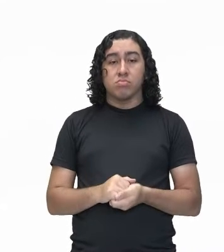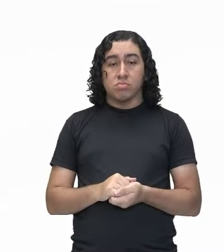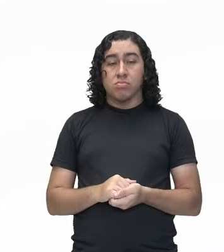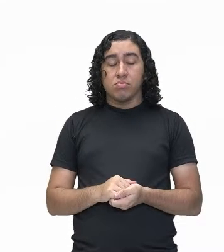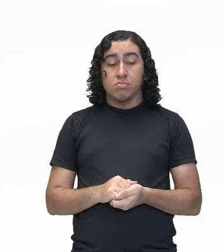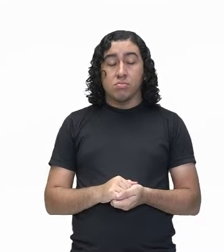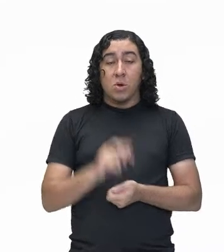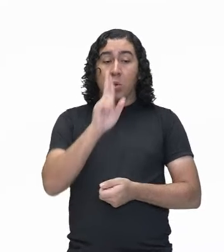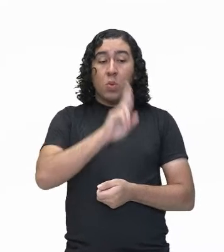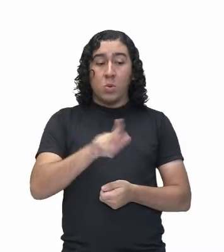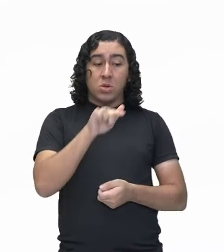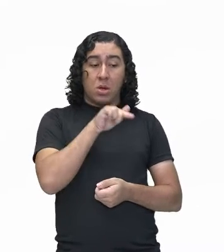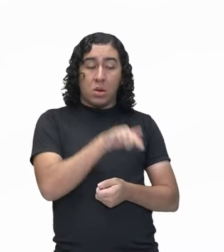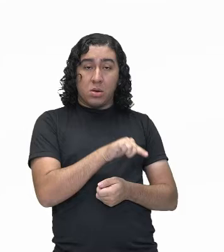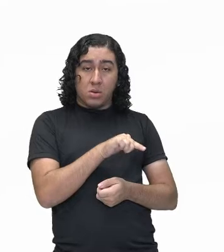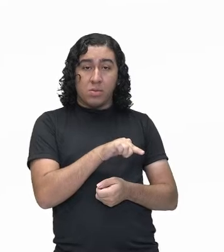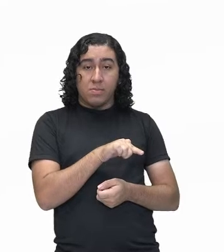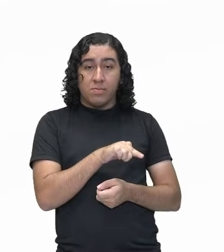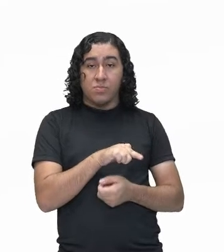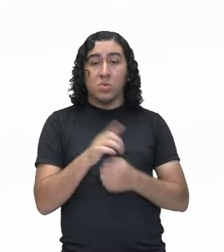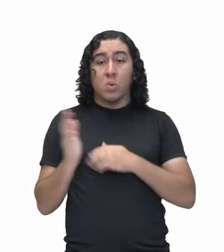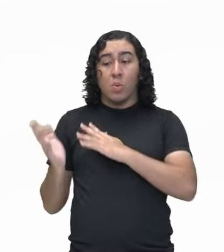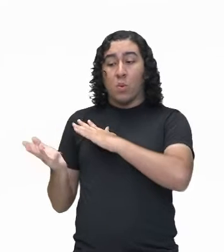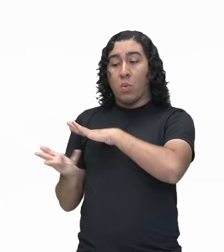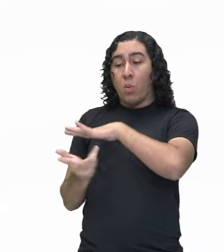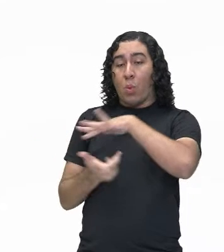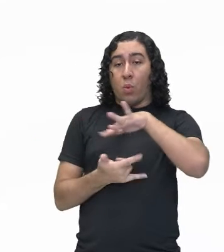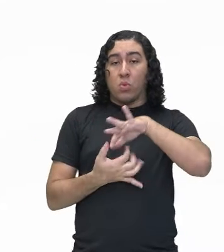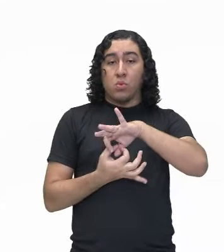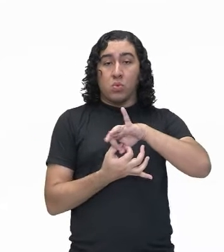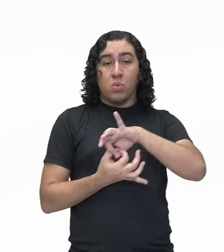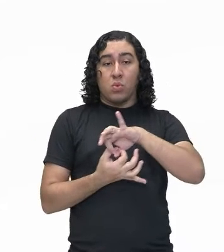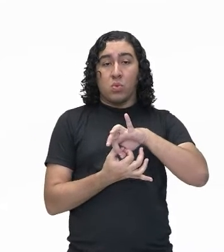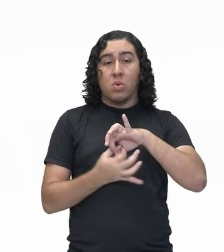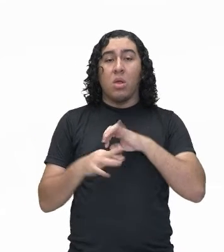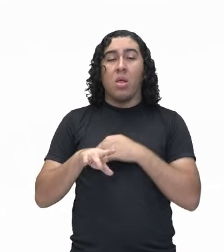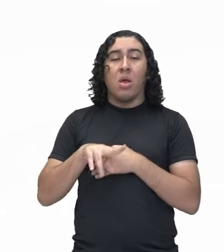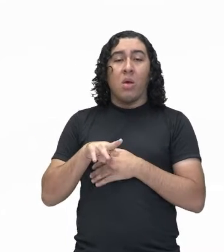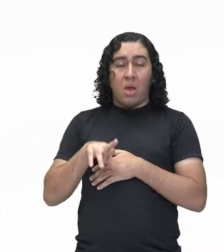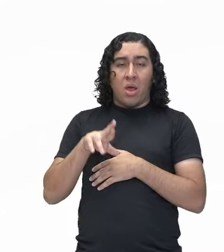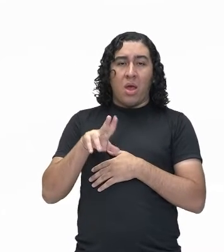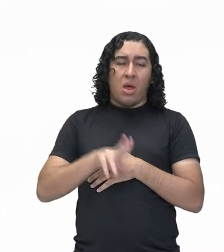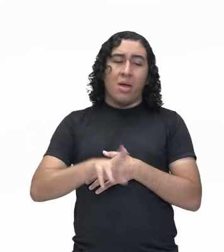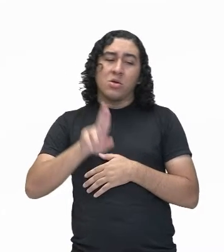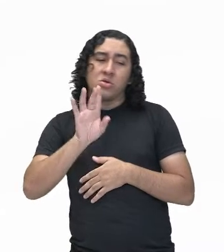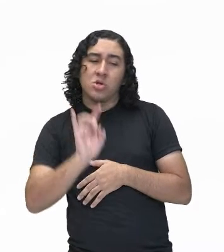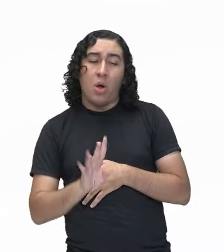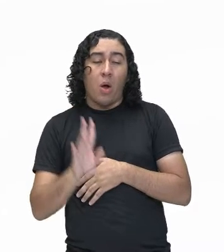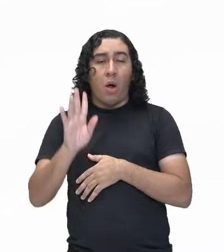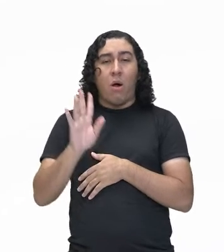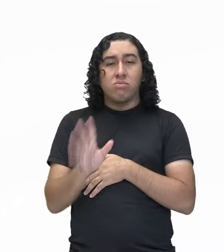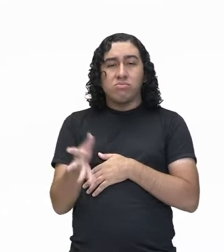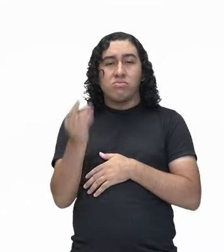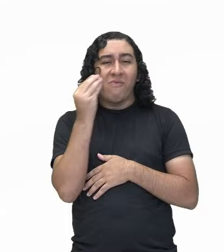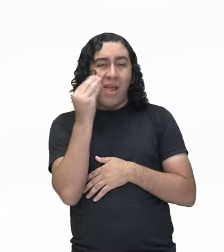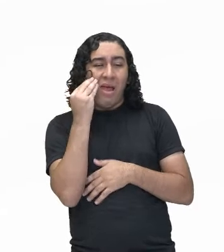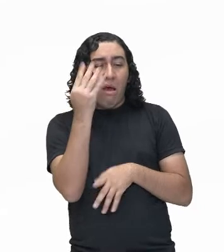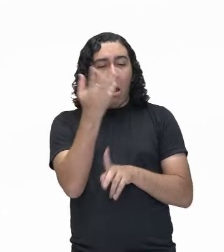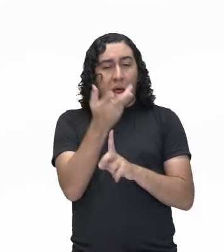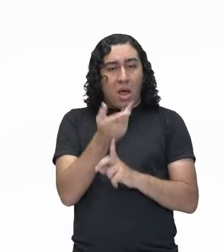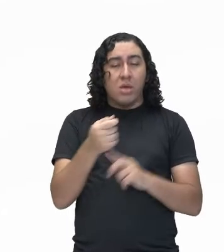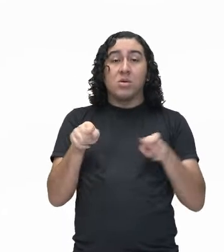dessa rede, o mundo globalizado não só consome, mas também